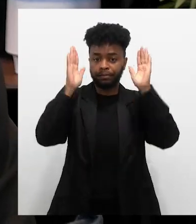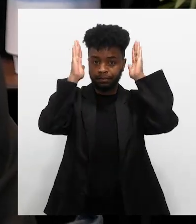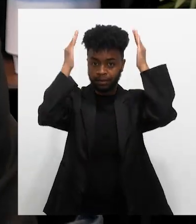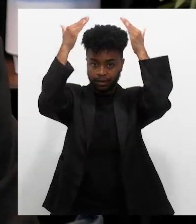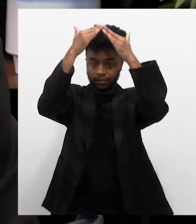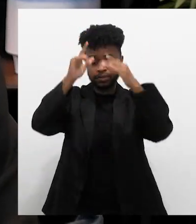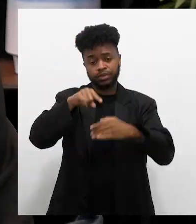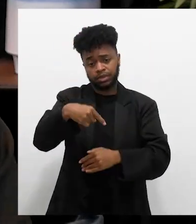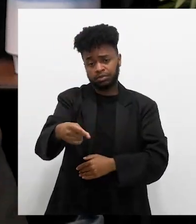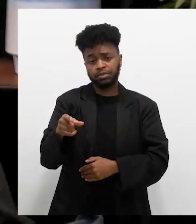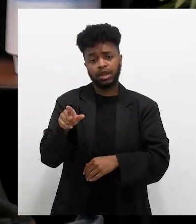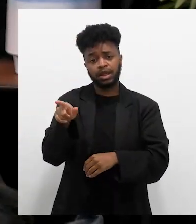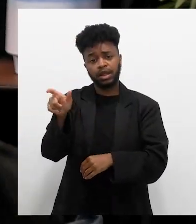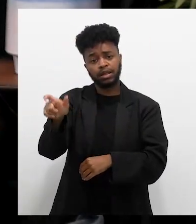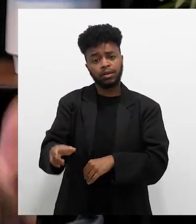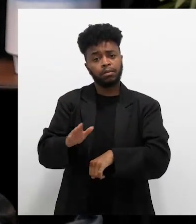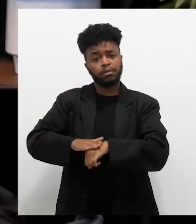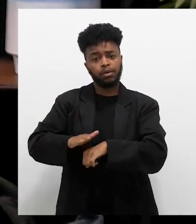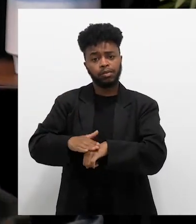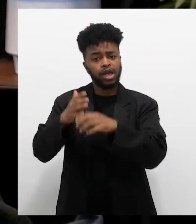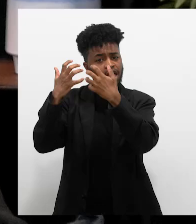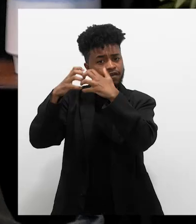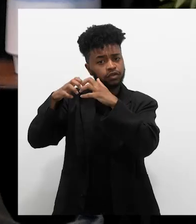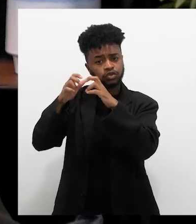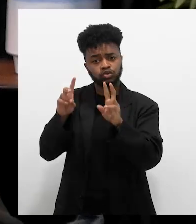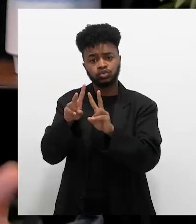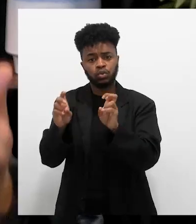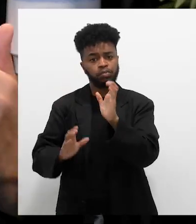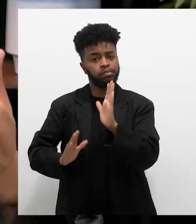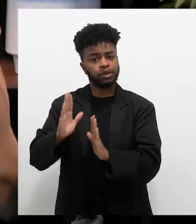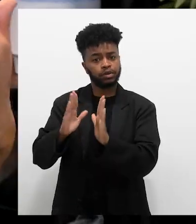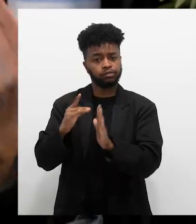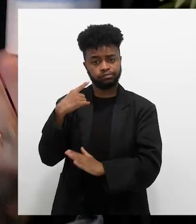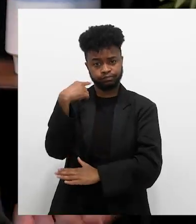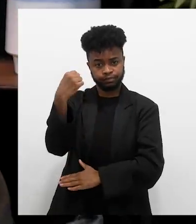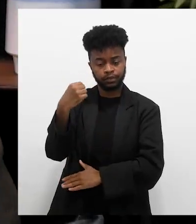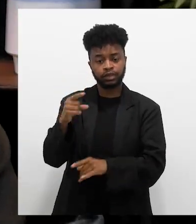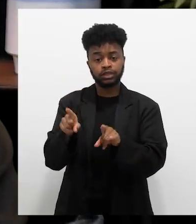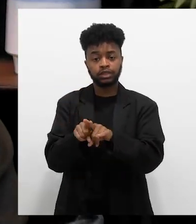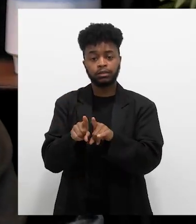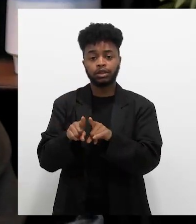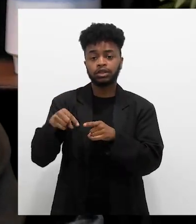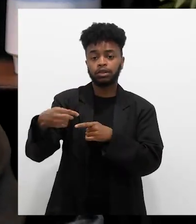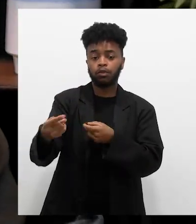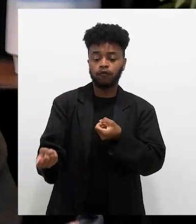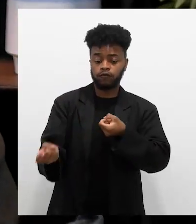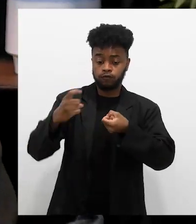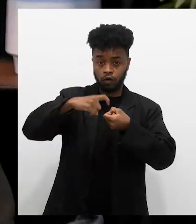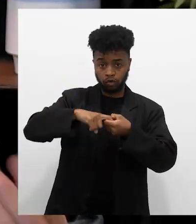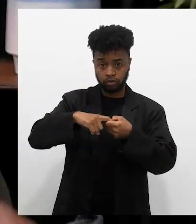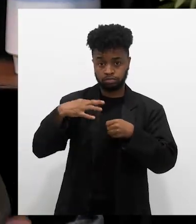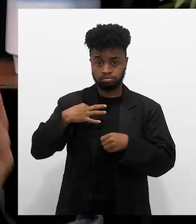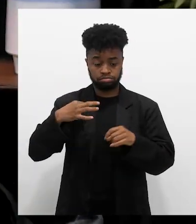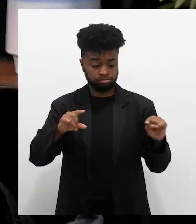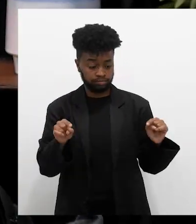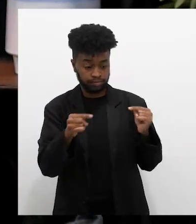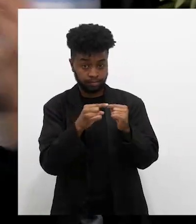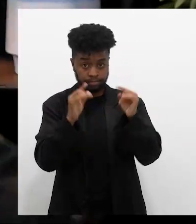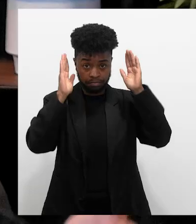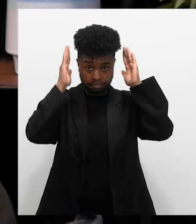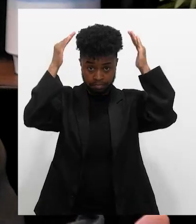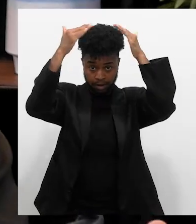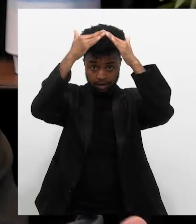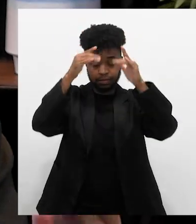também que ele pode sozinho ali refletir sobre a sua eleição, e aí ele volta já vestido como Papa, de branco, né? E